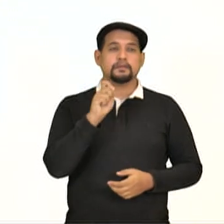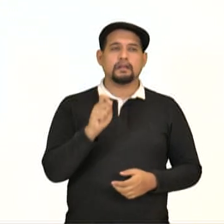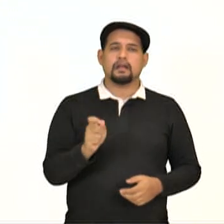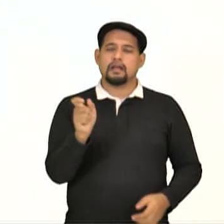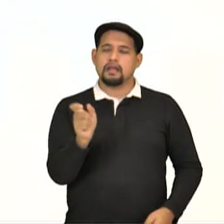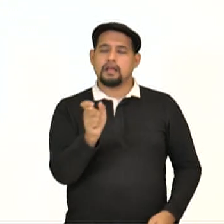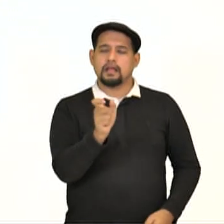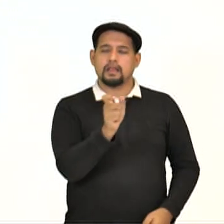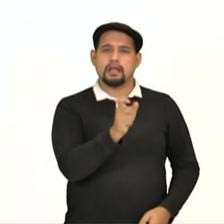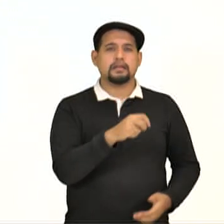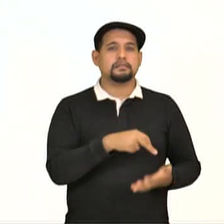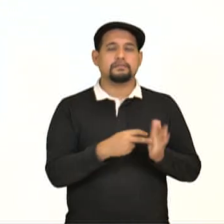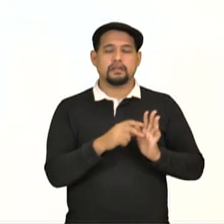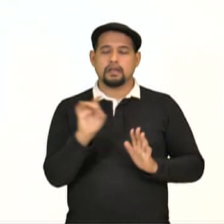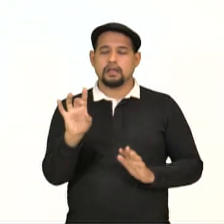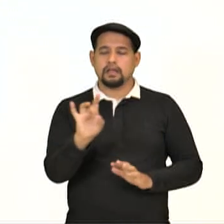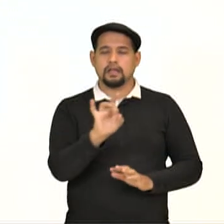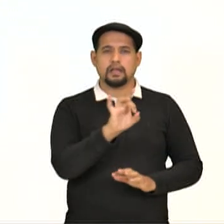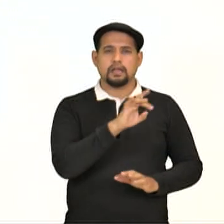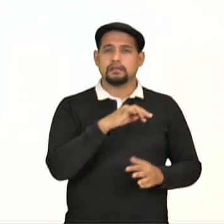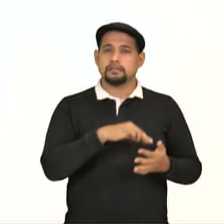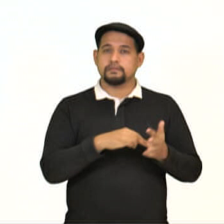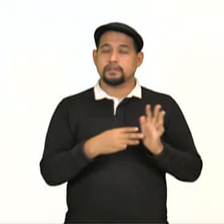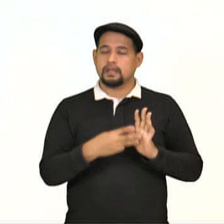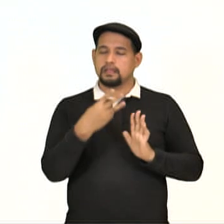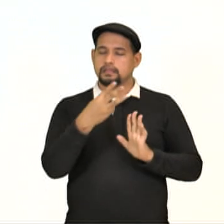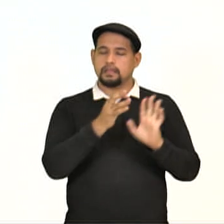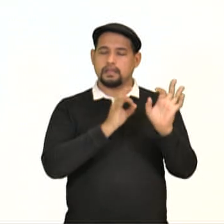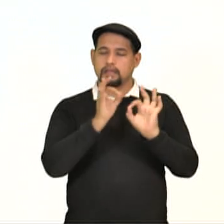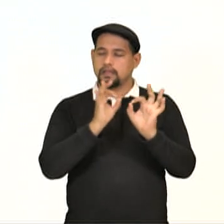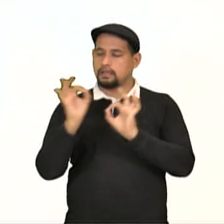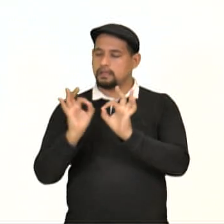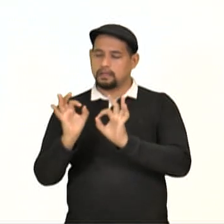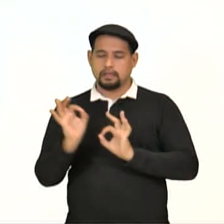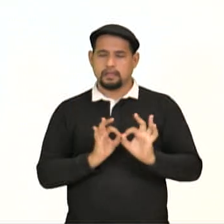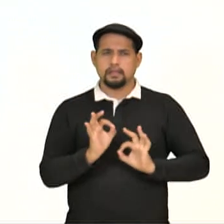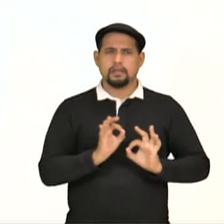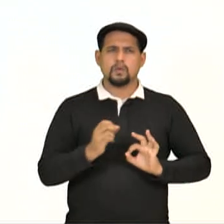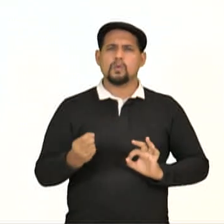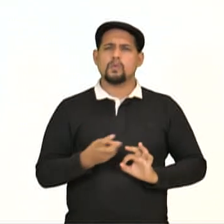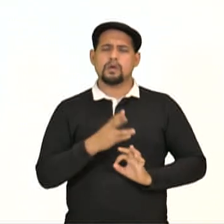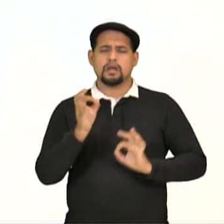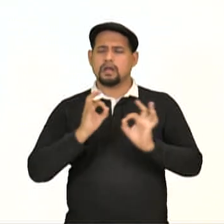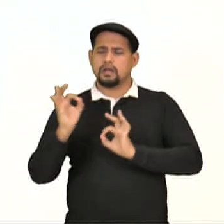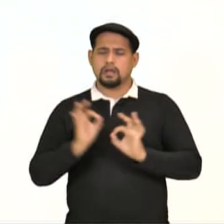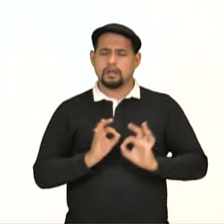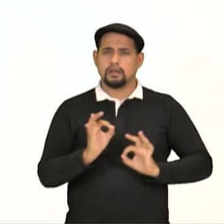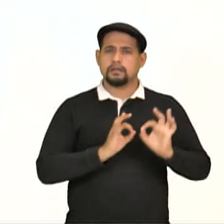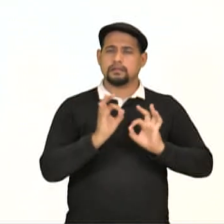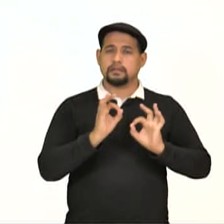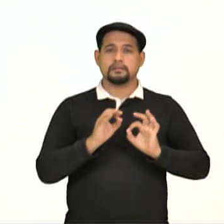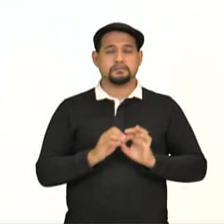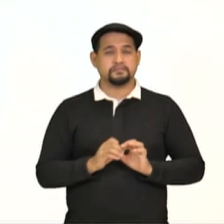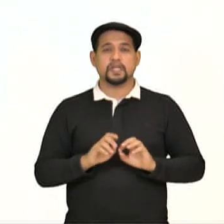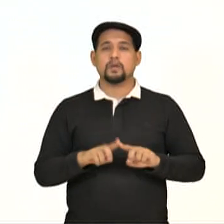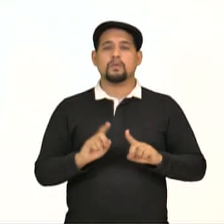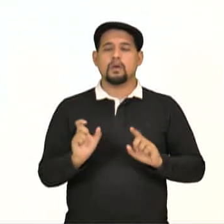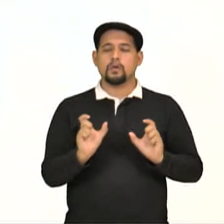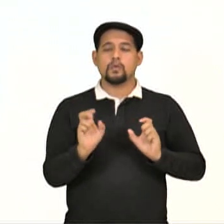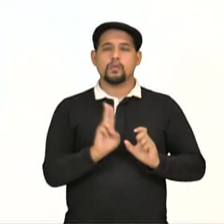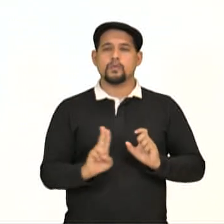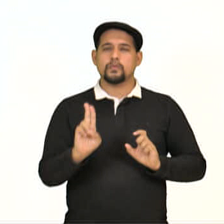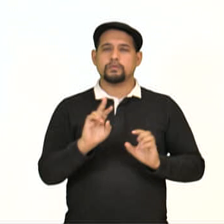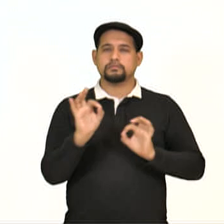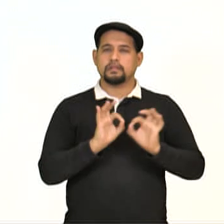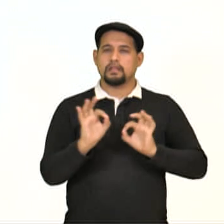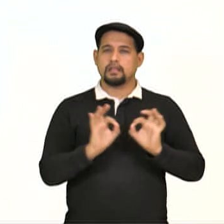classes, em cada classe tem 3 ordens. Quantas ordens tem? Qual algarismo ocupa a ordem